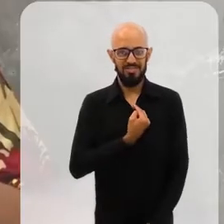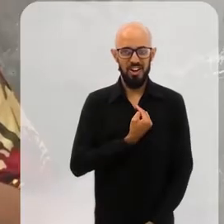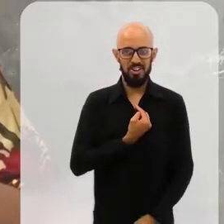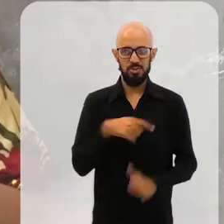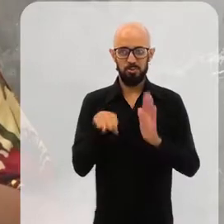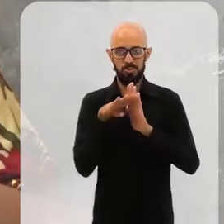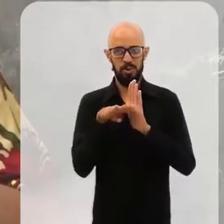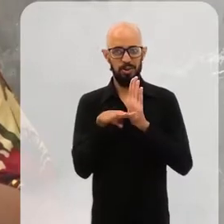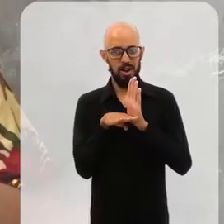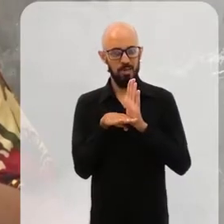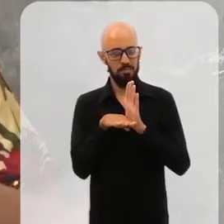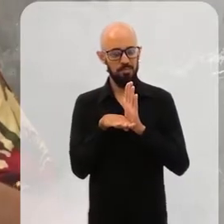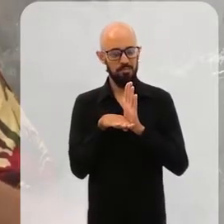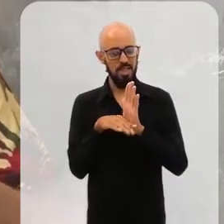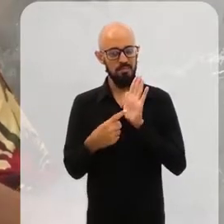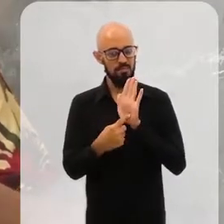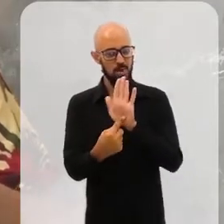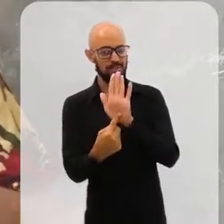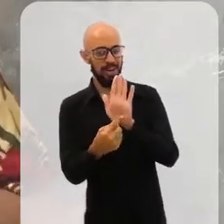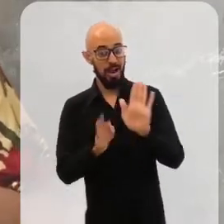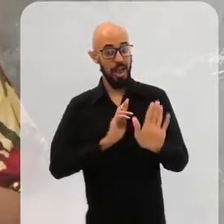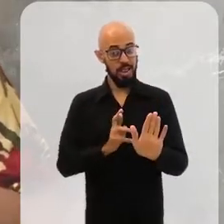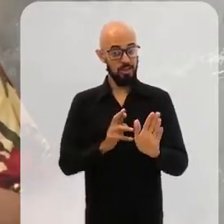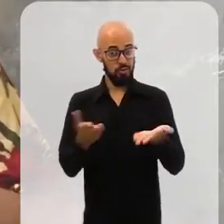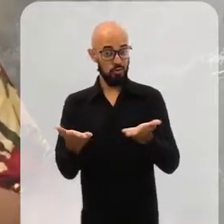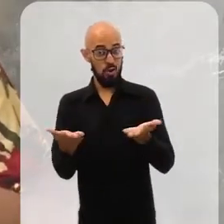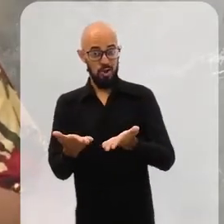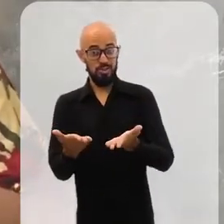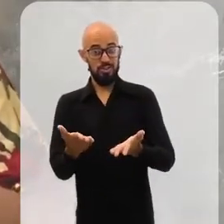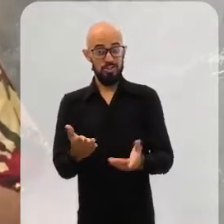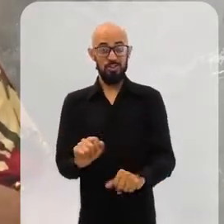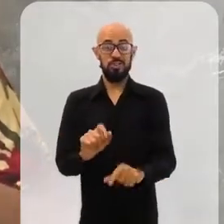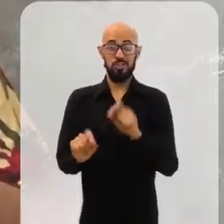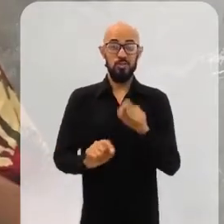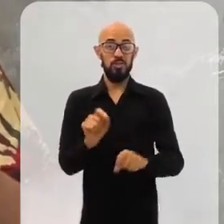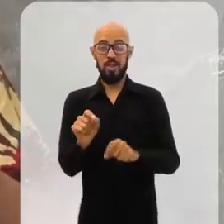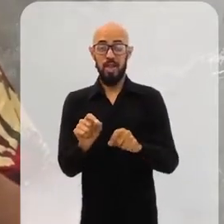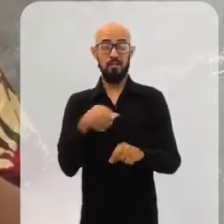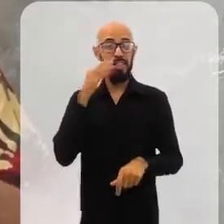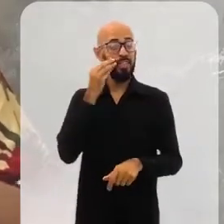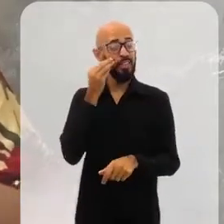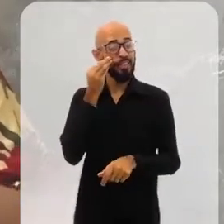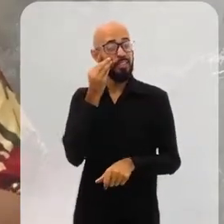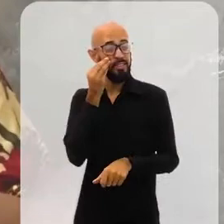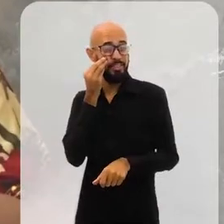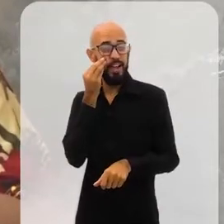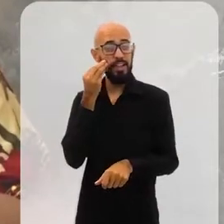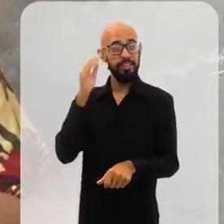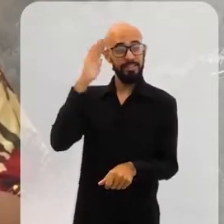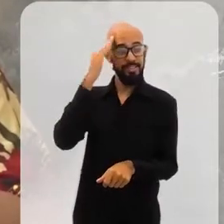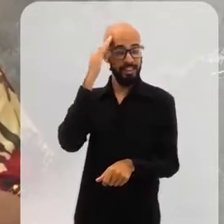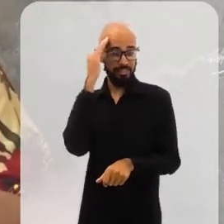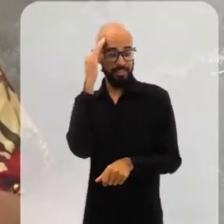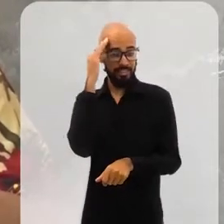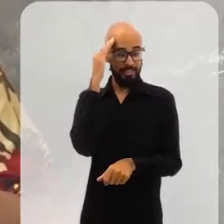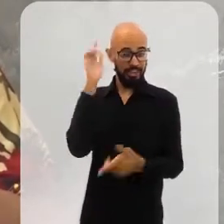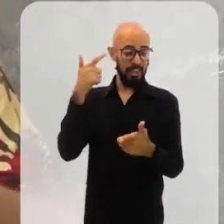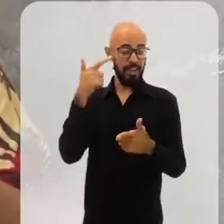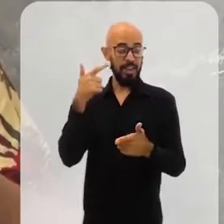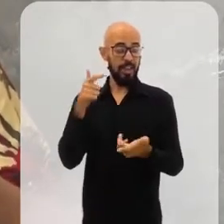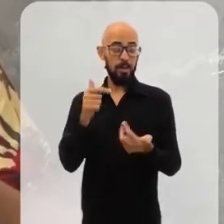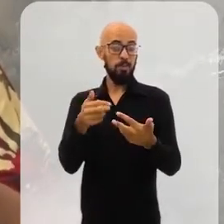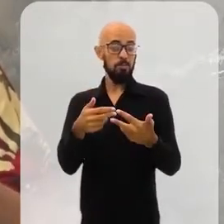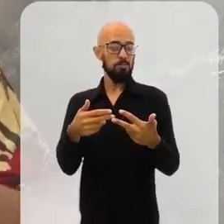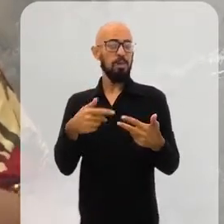Nosso programa Expo Religião de hoje vem aqui tentar desvendar uma